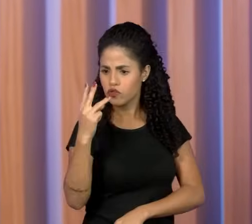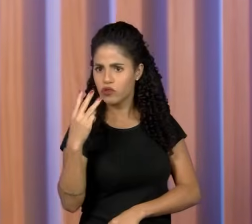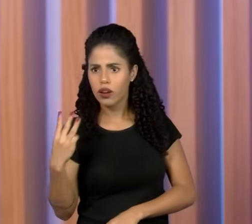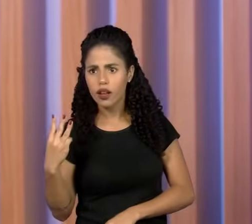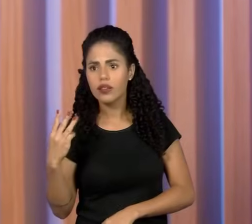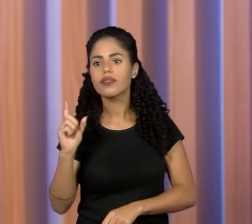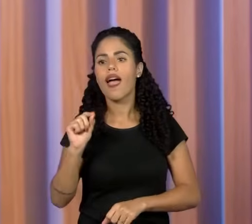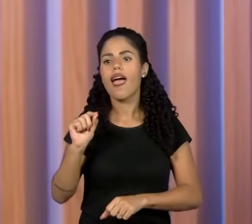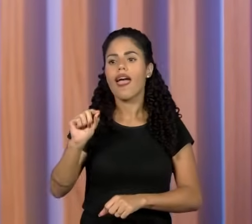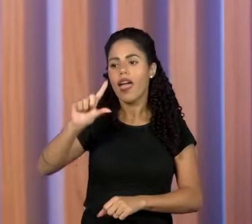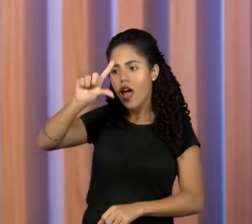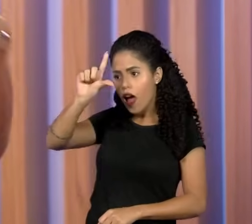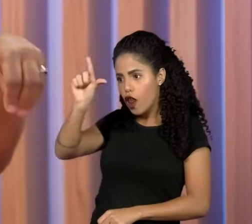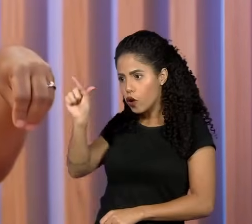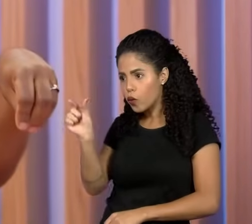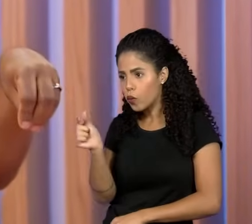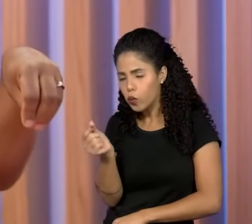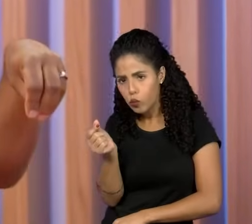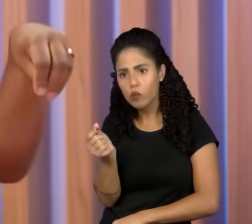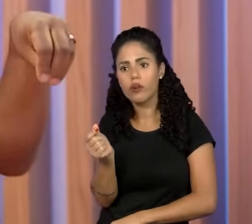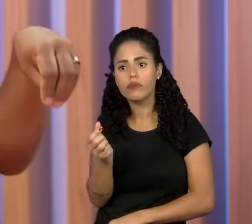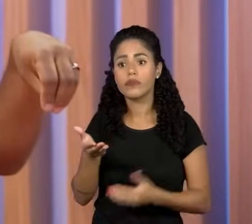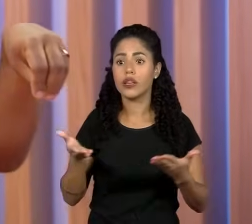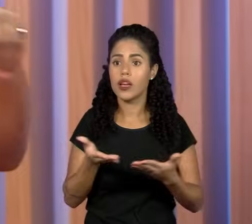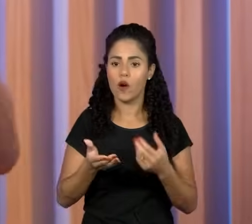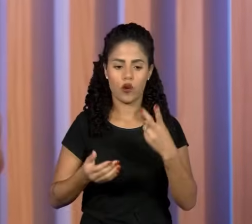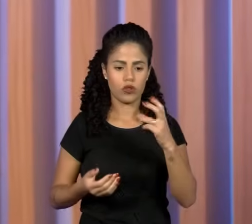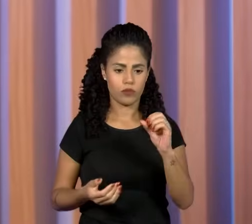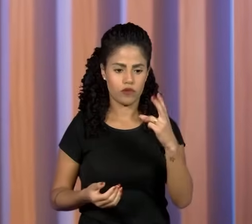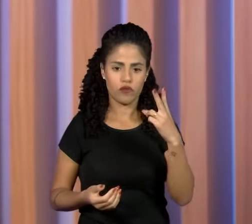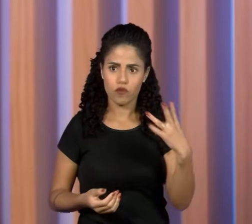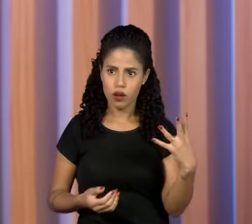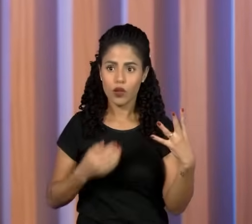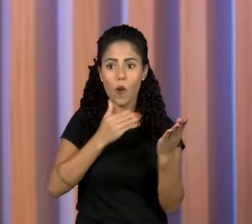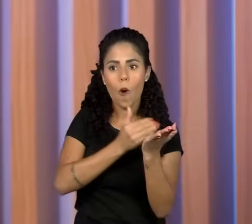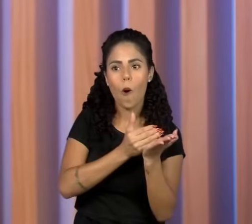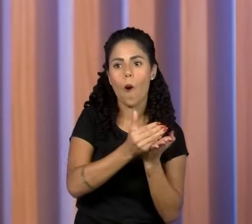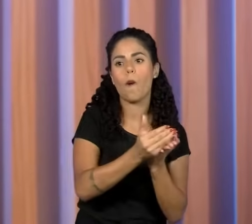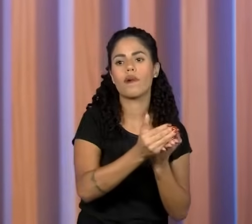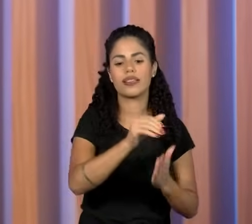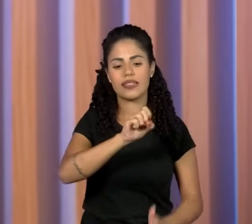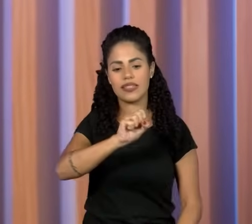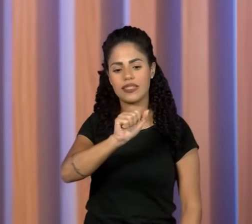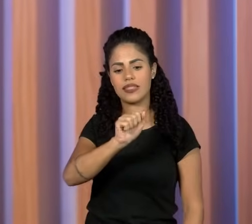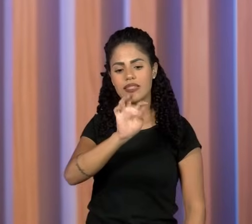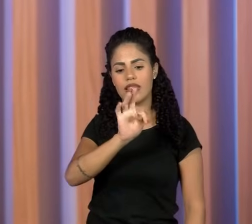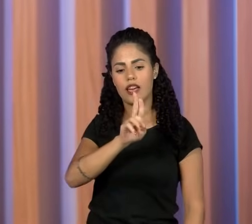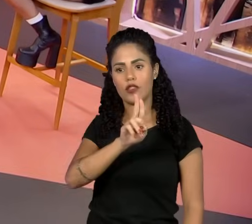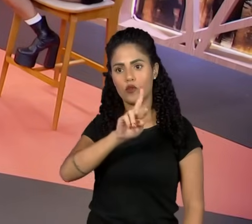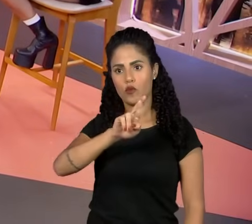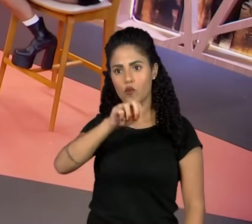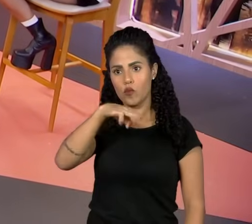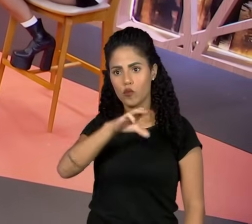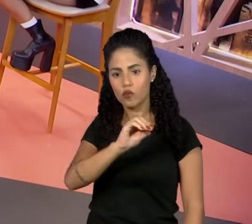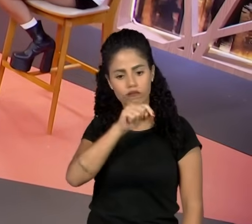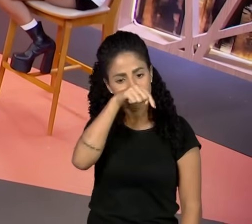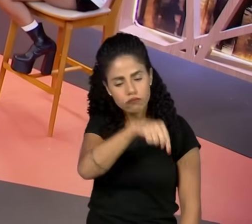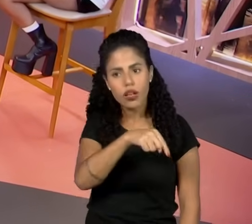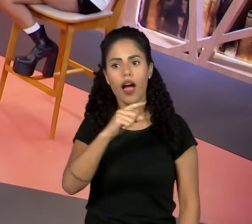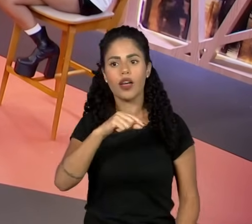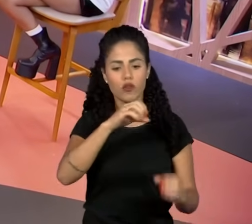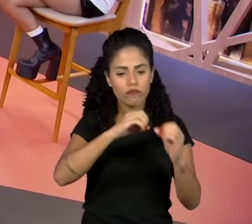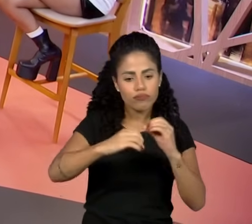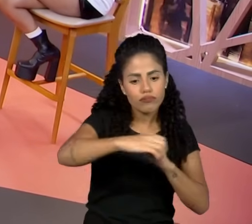Lua, a regente, e agora 2024 entra Saturno. Então é a passagem de bastão de um